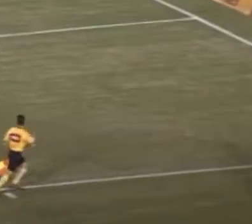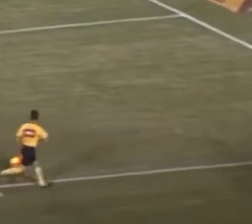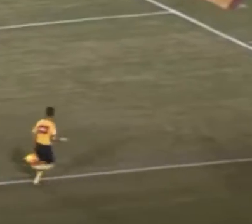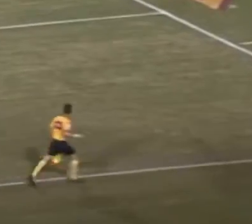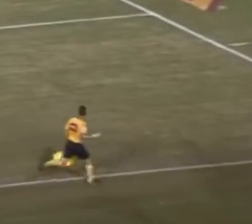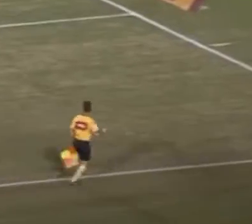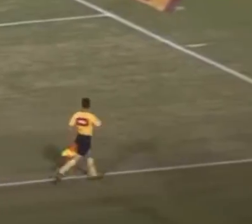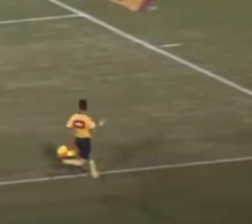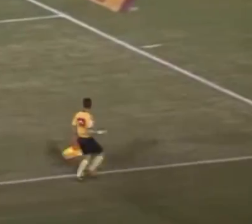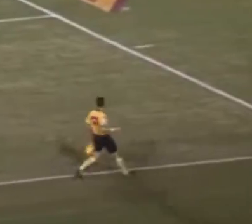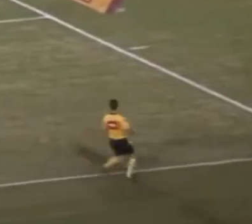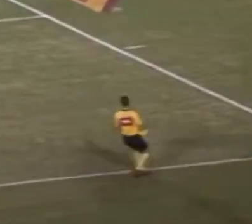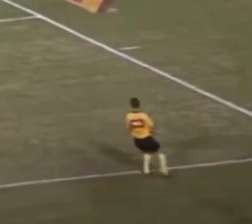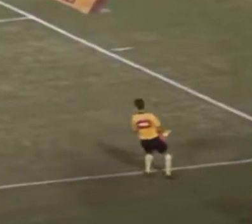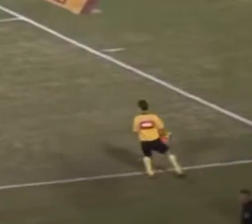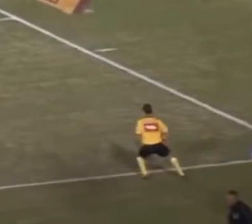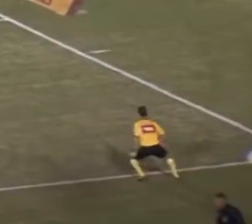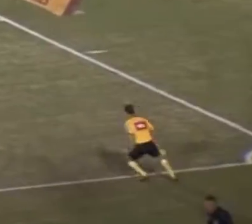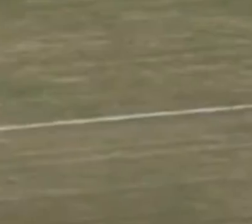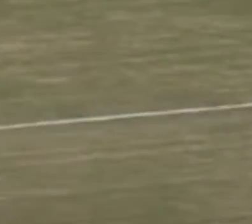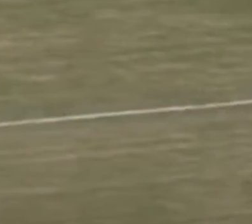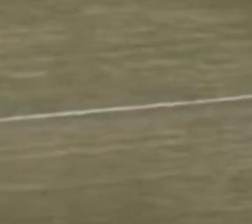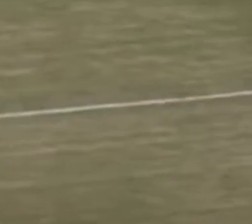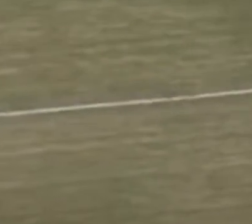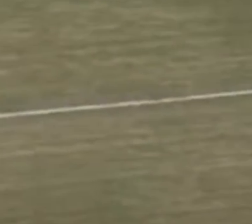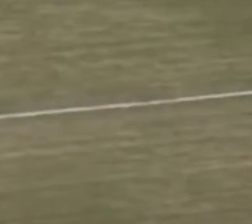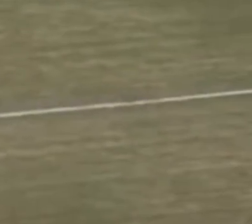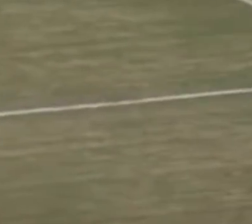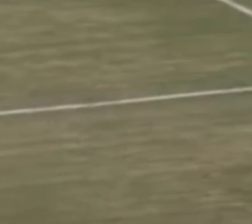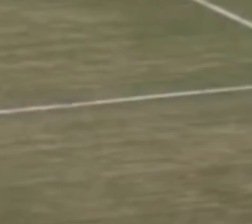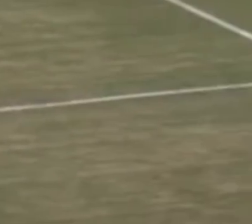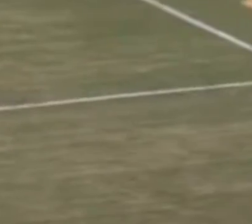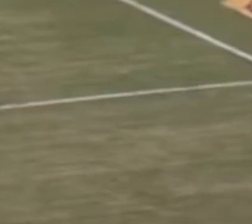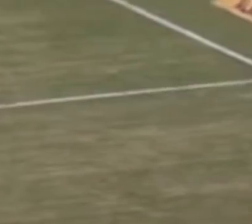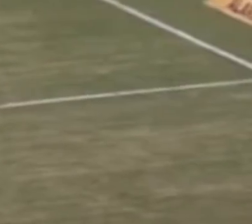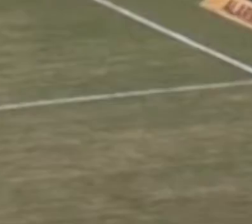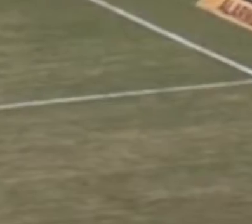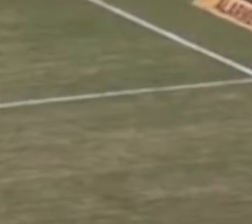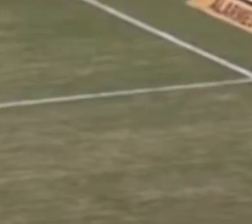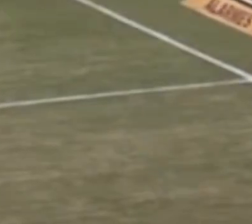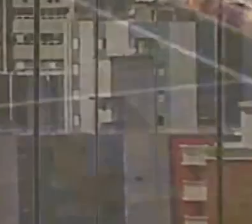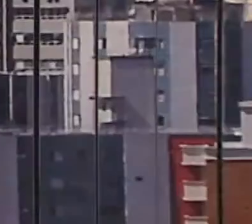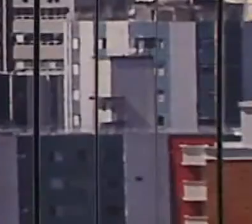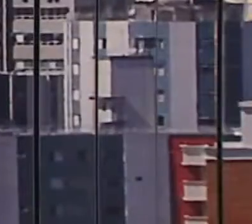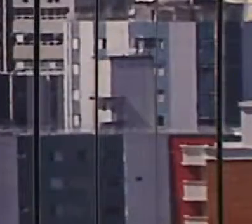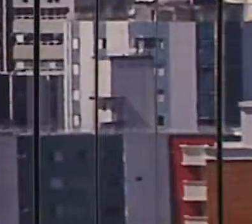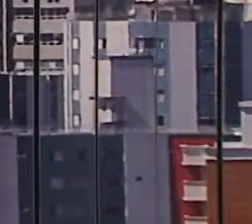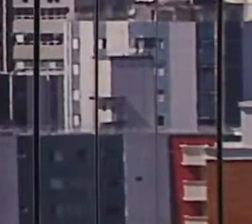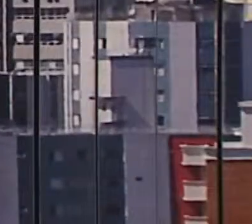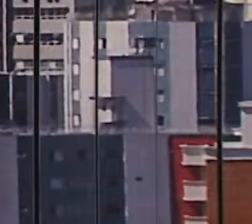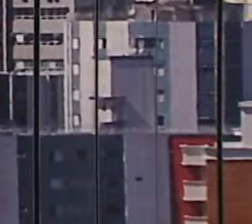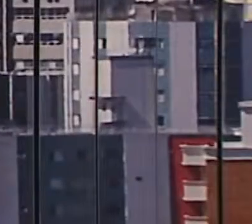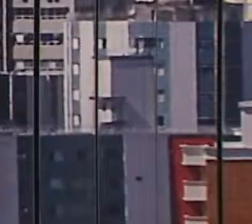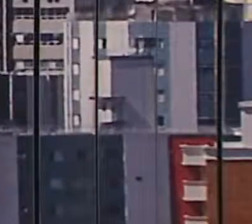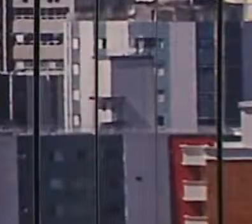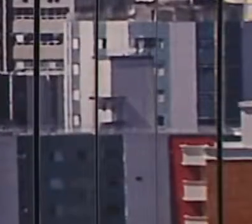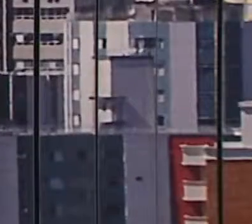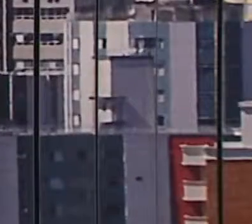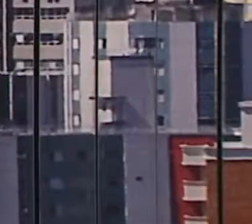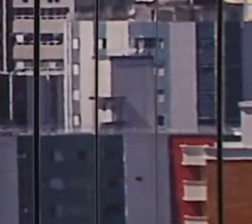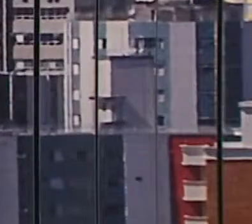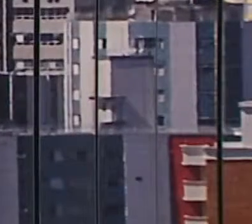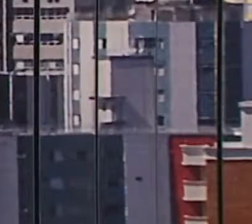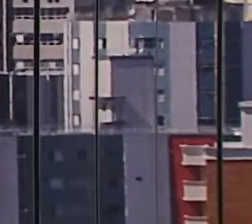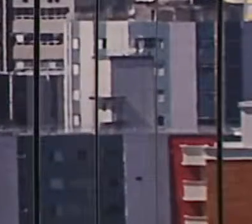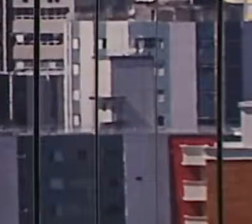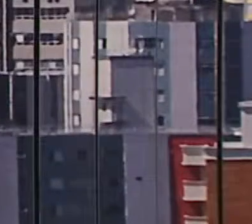a vitória da Ponte Preta em Londrina. Macaca está no G4 da Série B. Calma, Ponte Pretanos